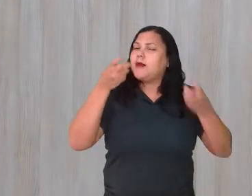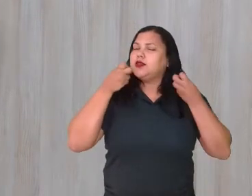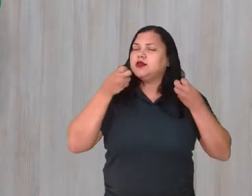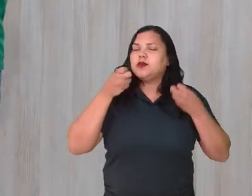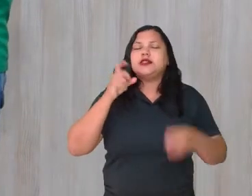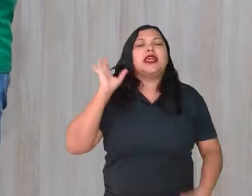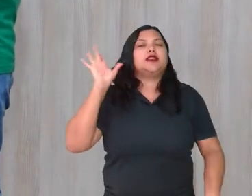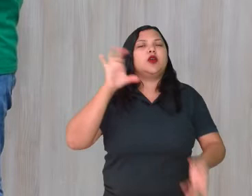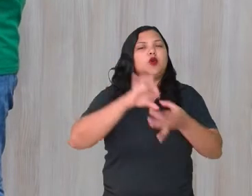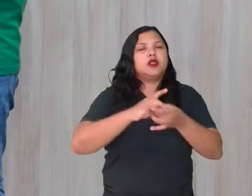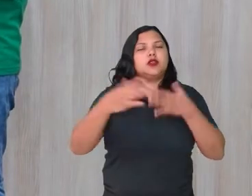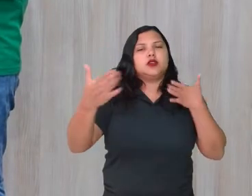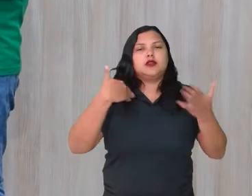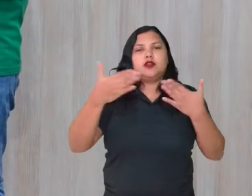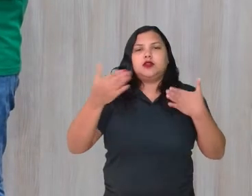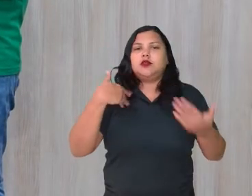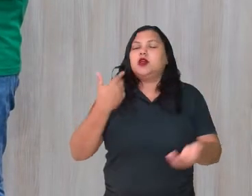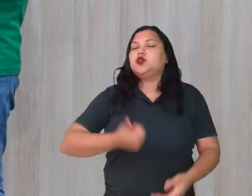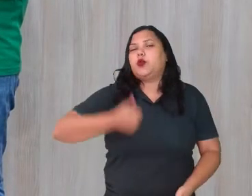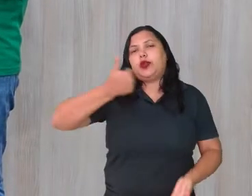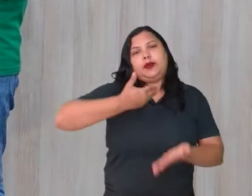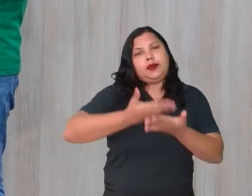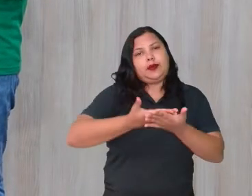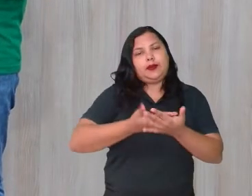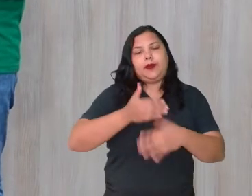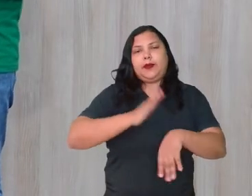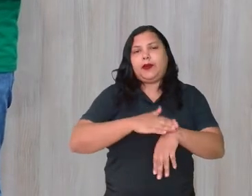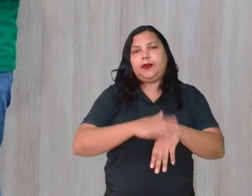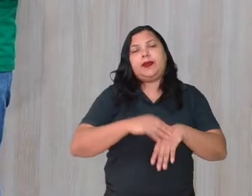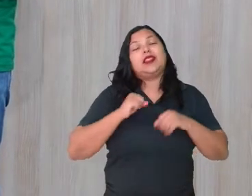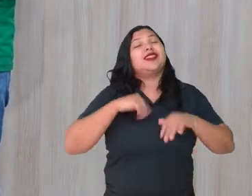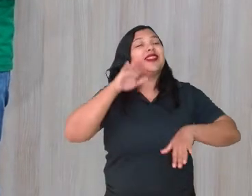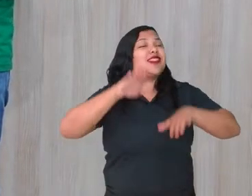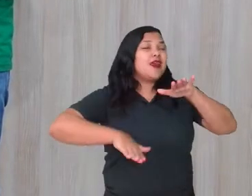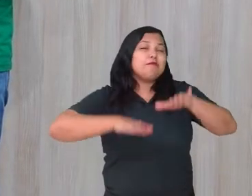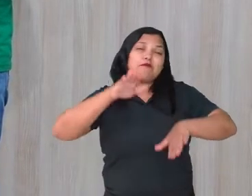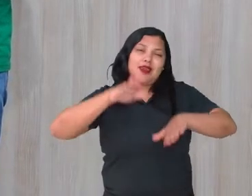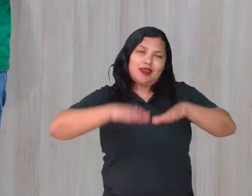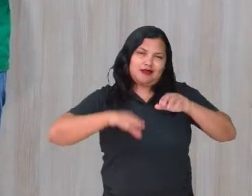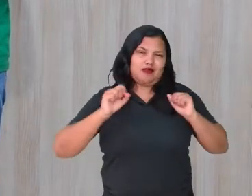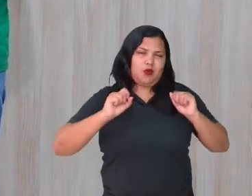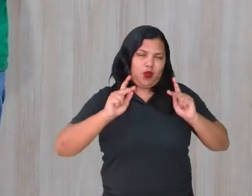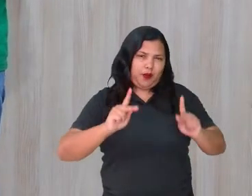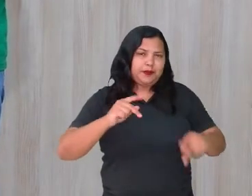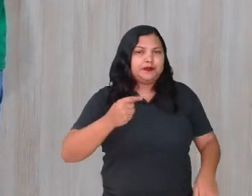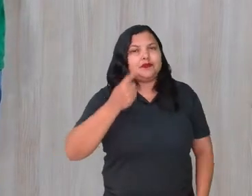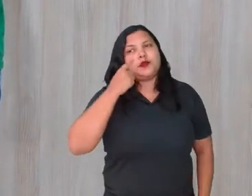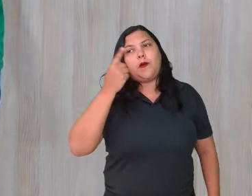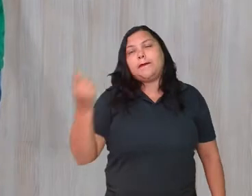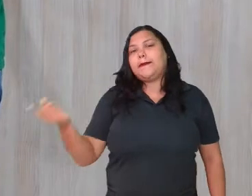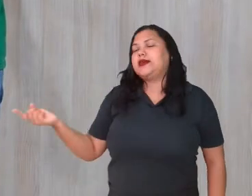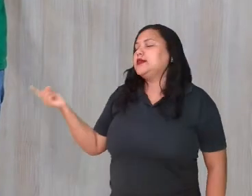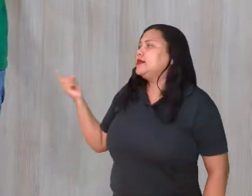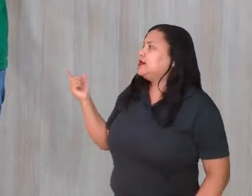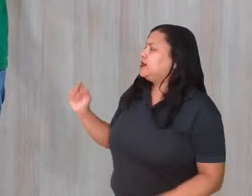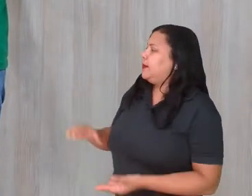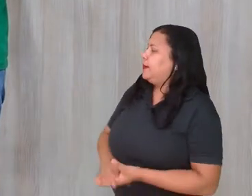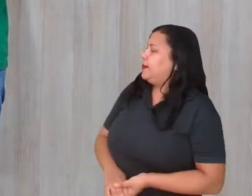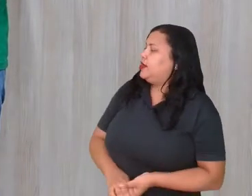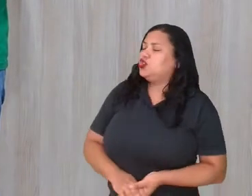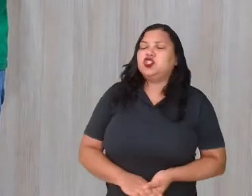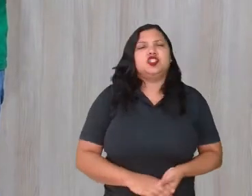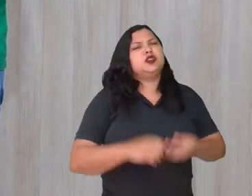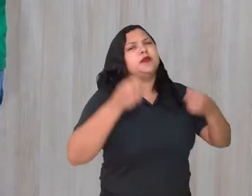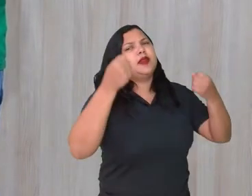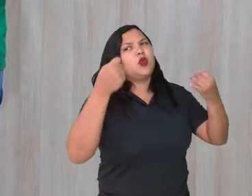muito ligado a essa discussão que a gente teve na primeira parte da aula, ou seja, depende das circunstâncias. Observa que quando a gente falou da previsão do